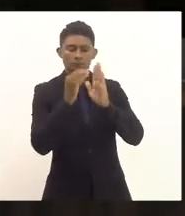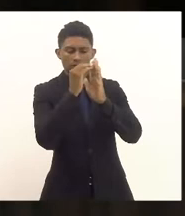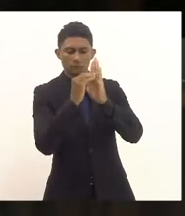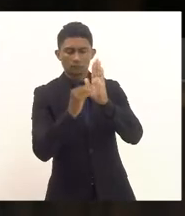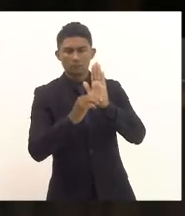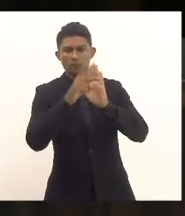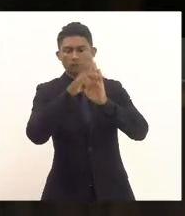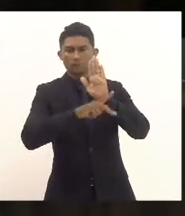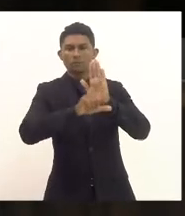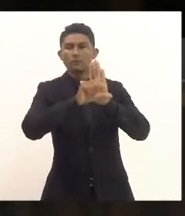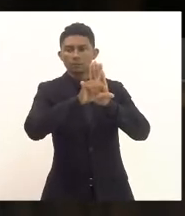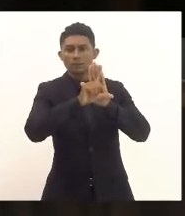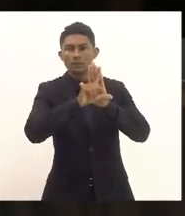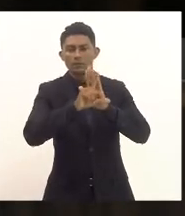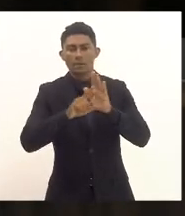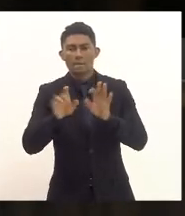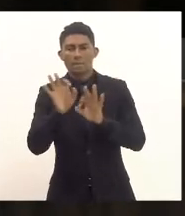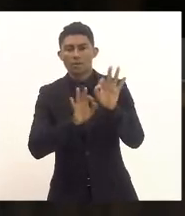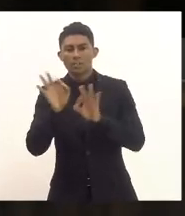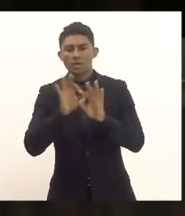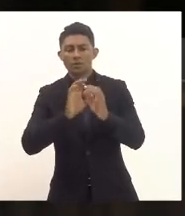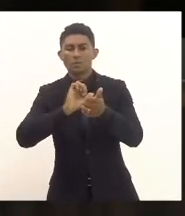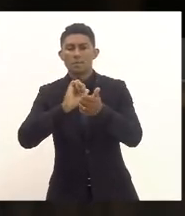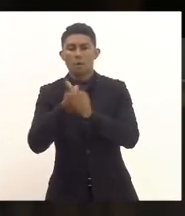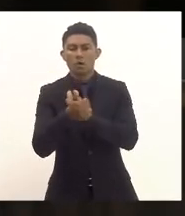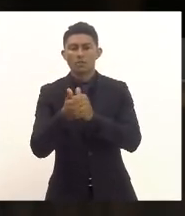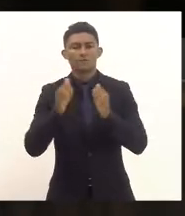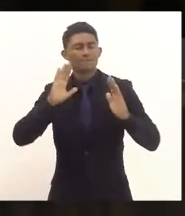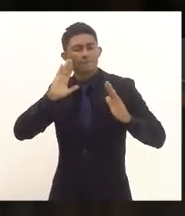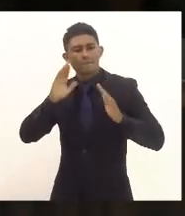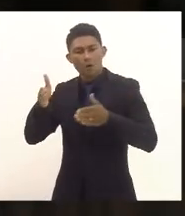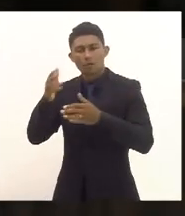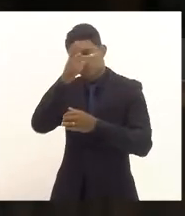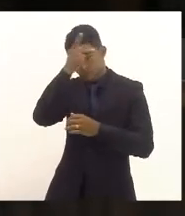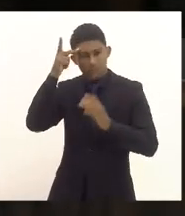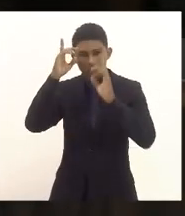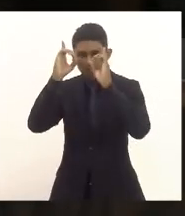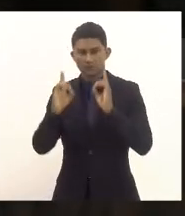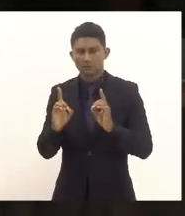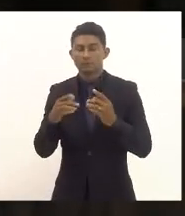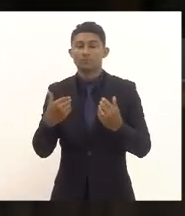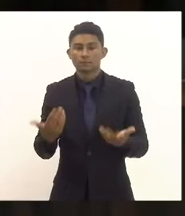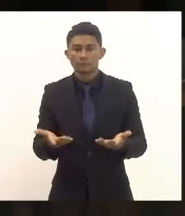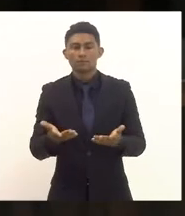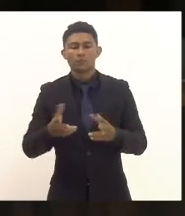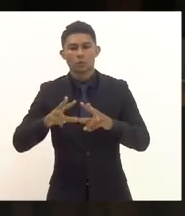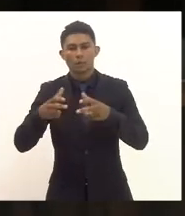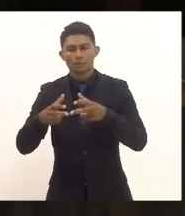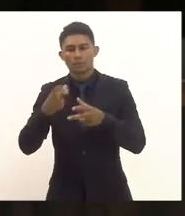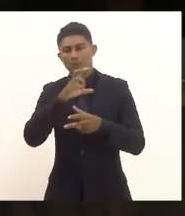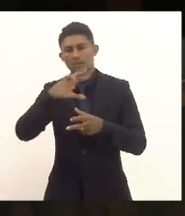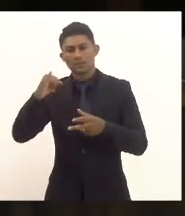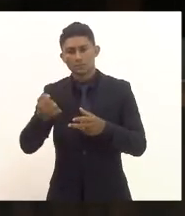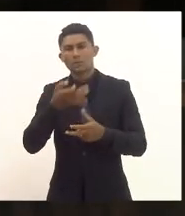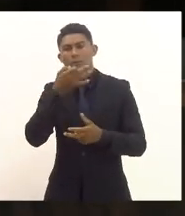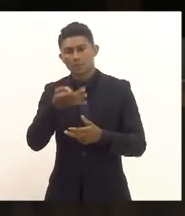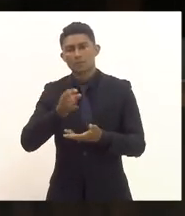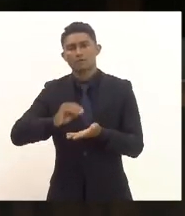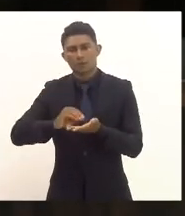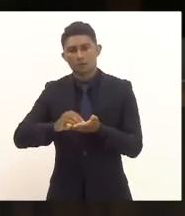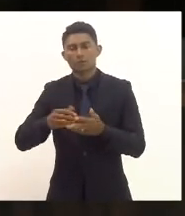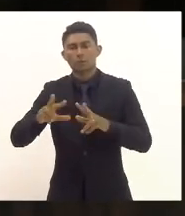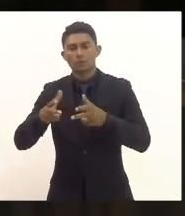projetos esportivos e sócio esportivos voltados para a pessoa com deficiência pendente de pareceres das comissões de condições de Justiça